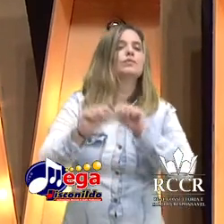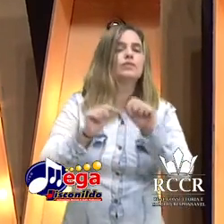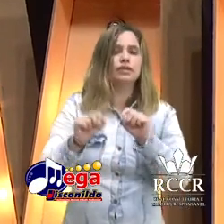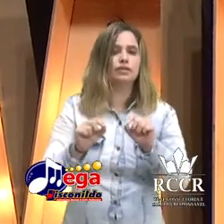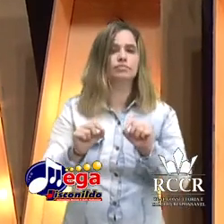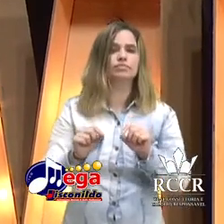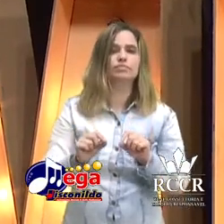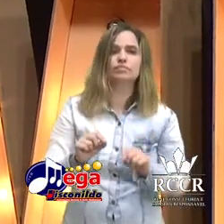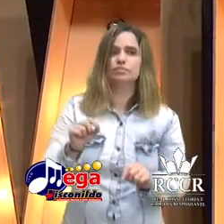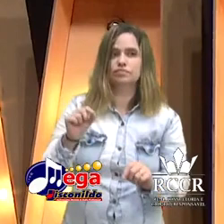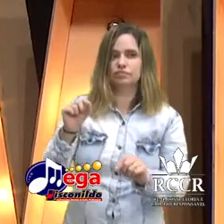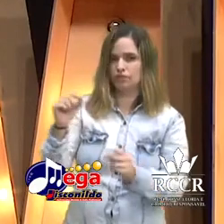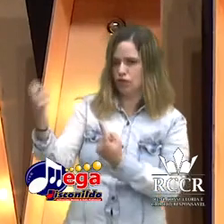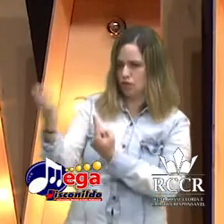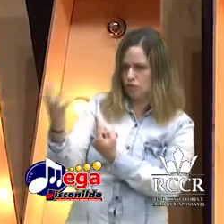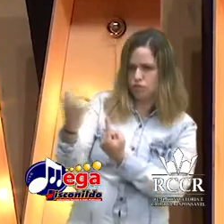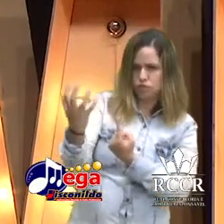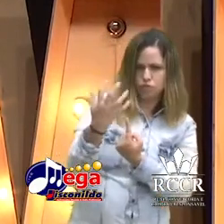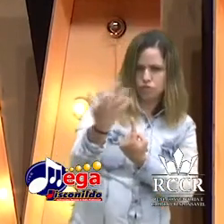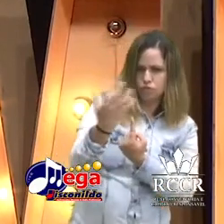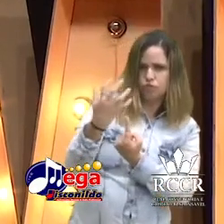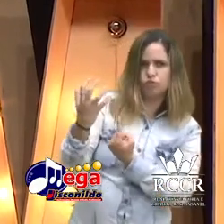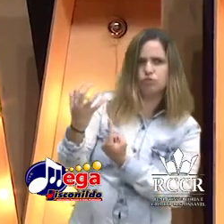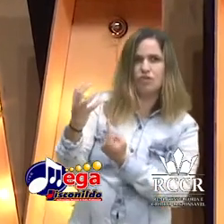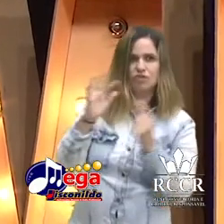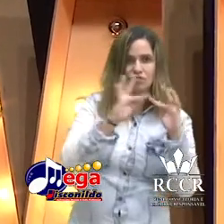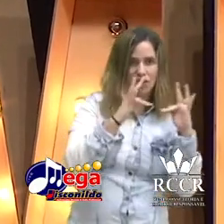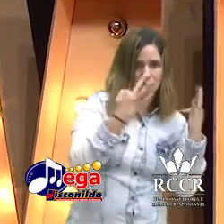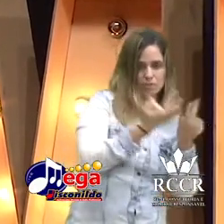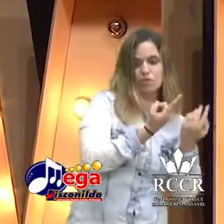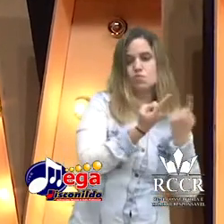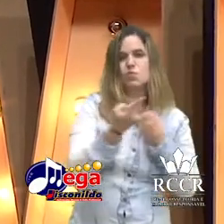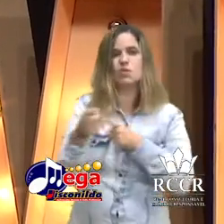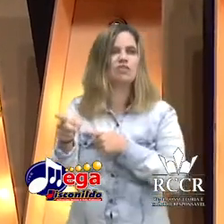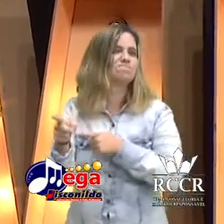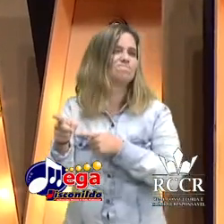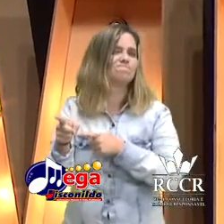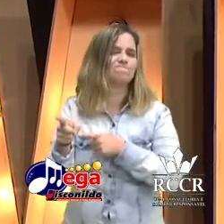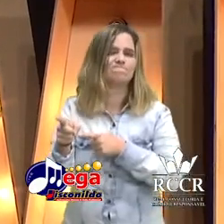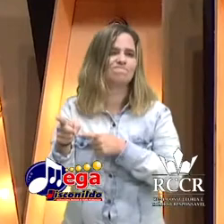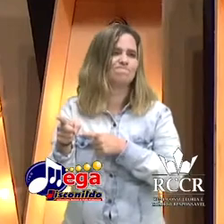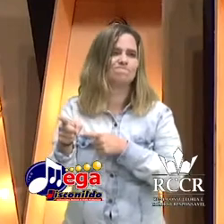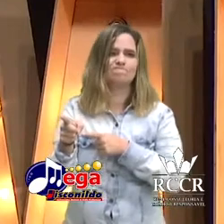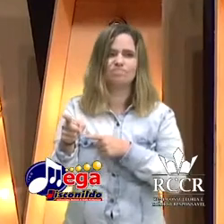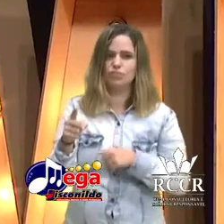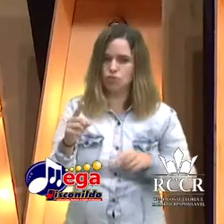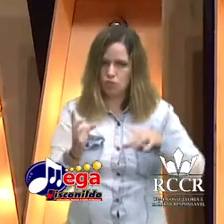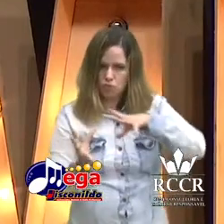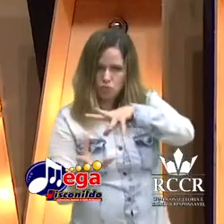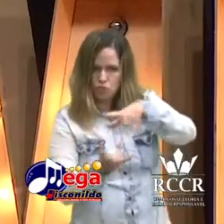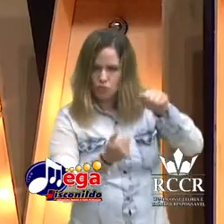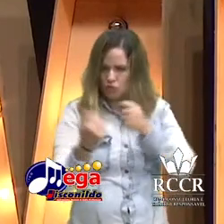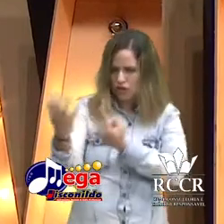família. É a gente ser honesto dentro de casa. É a gente não se curvar diante da metodologia do mundo, diante do